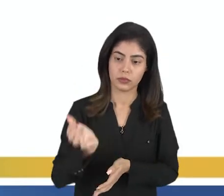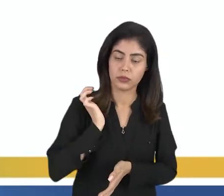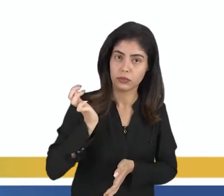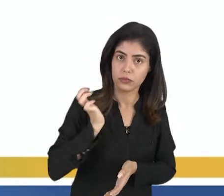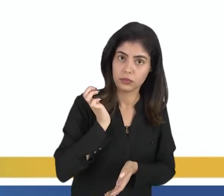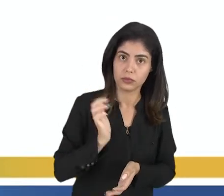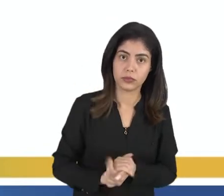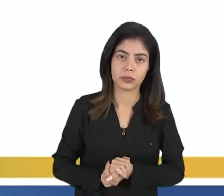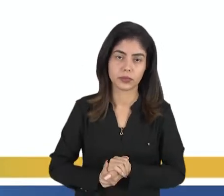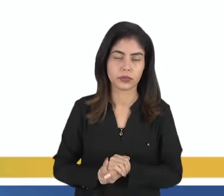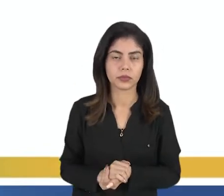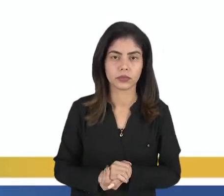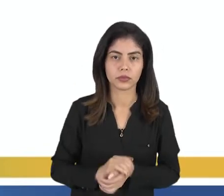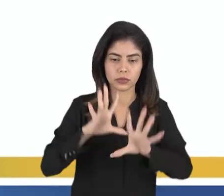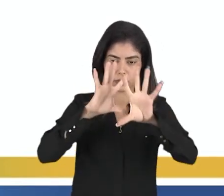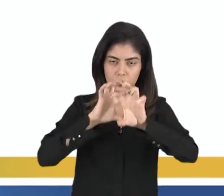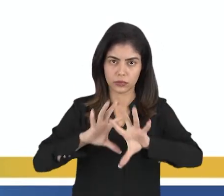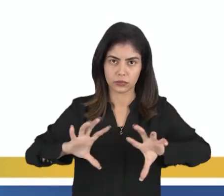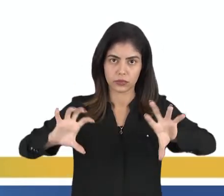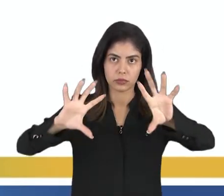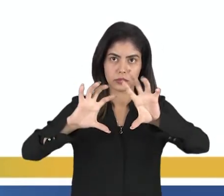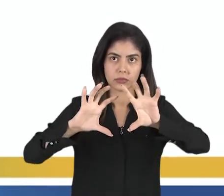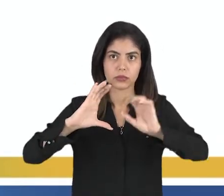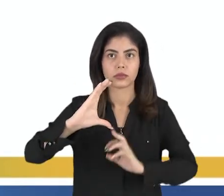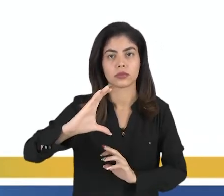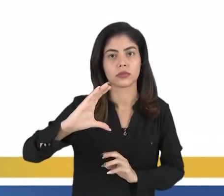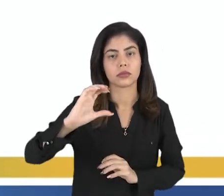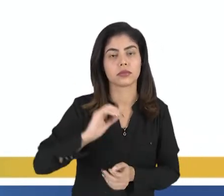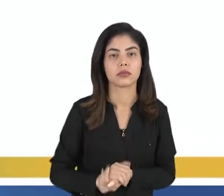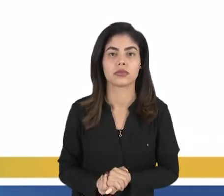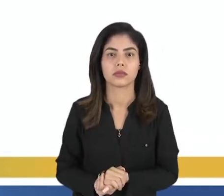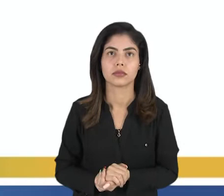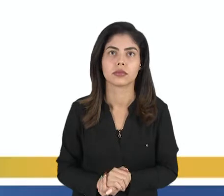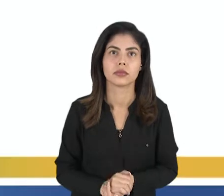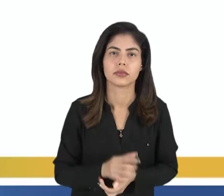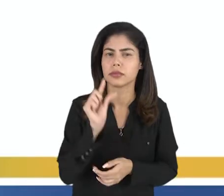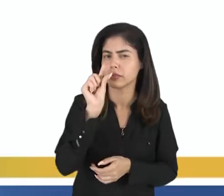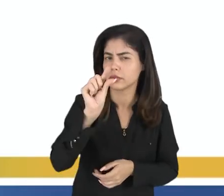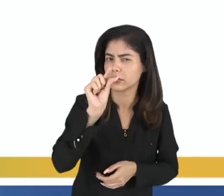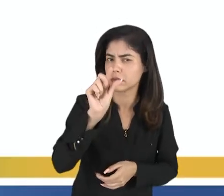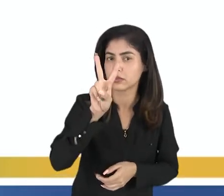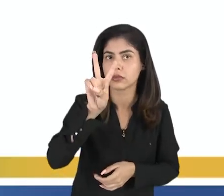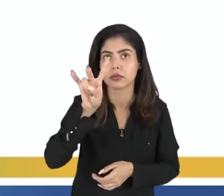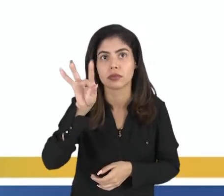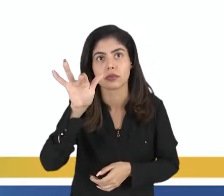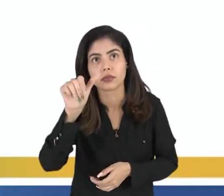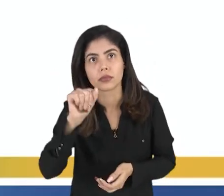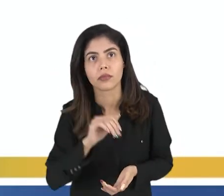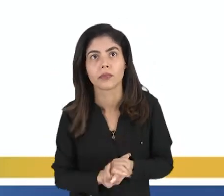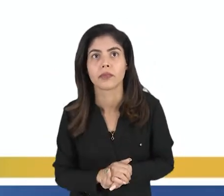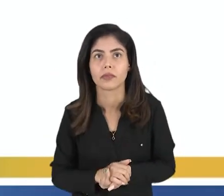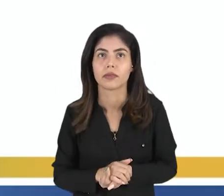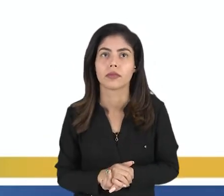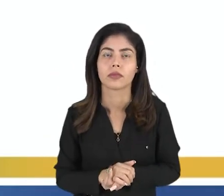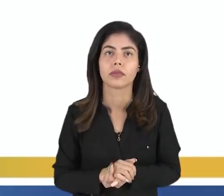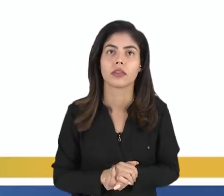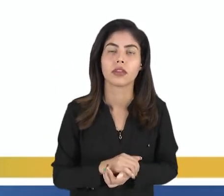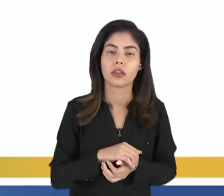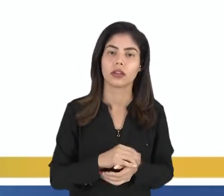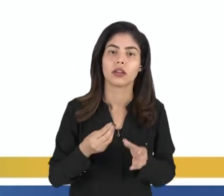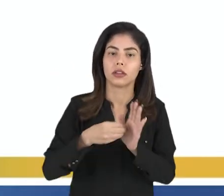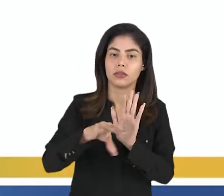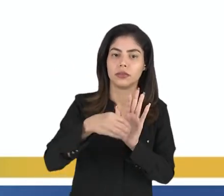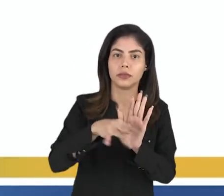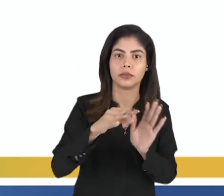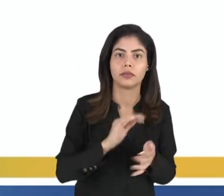sangue rico em gás carbônico. Essas pequenas veias, né, os capilares, então,